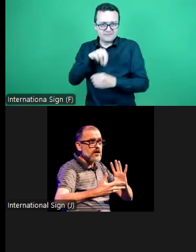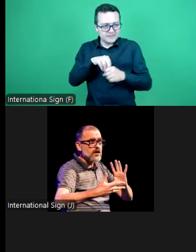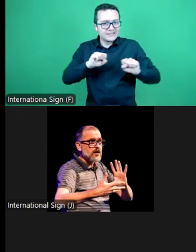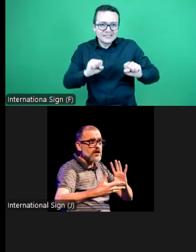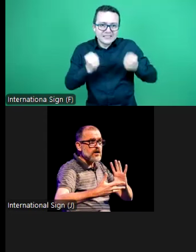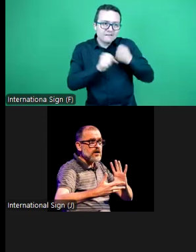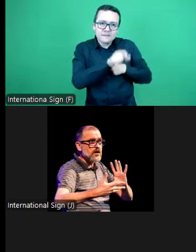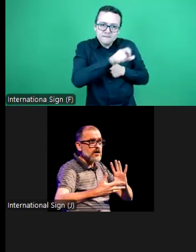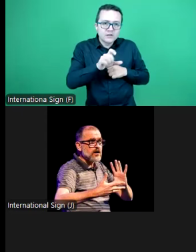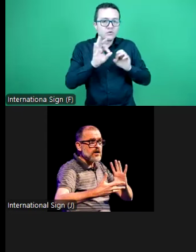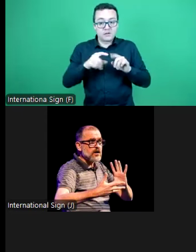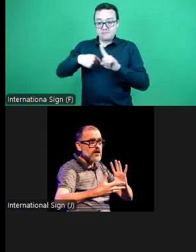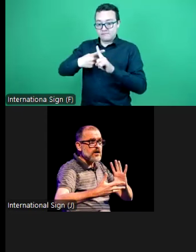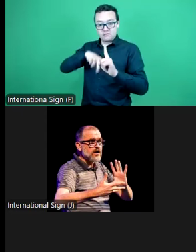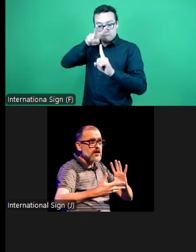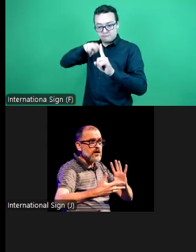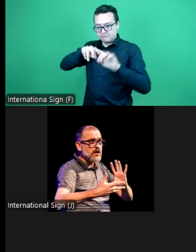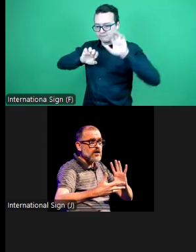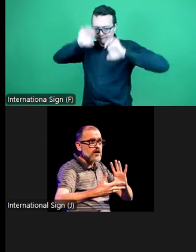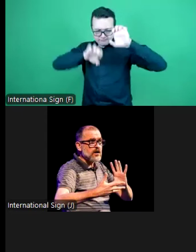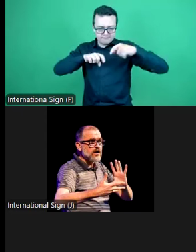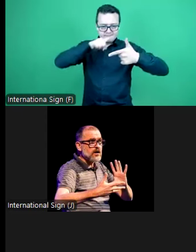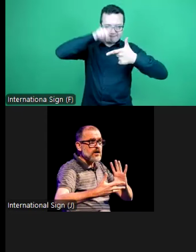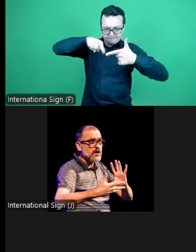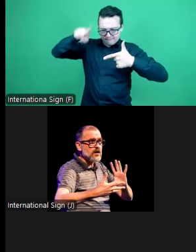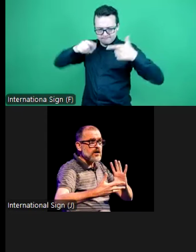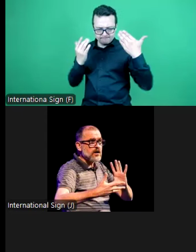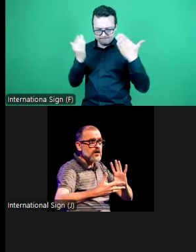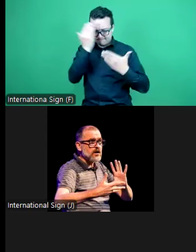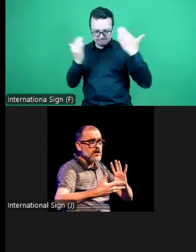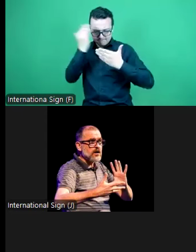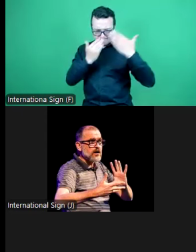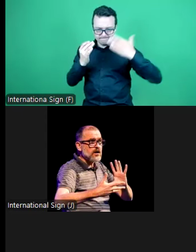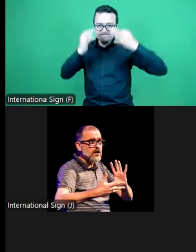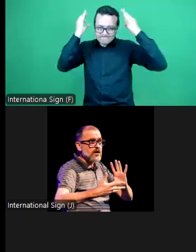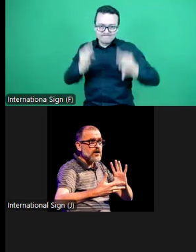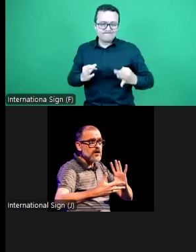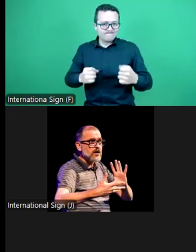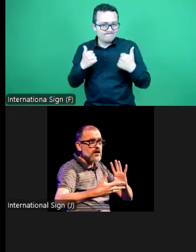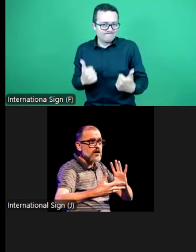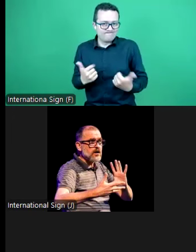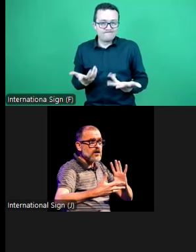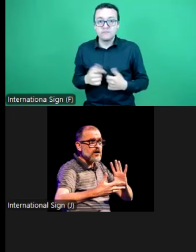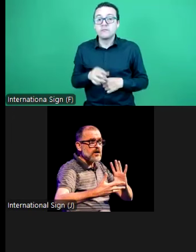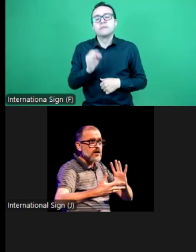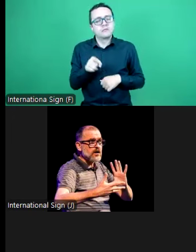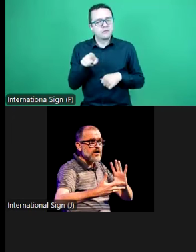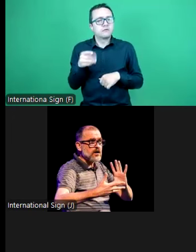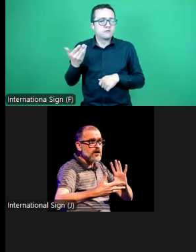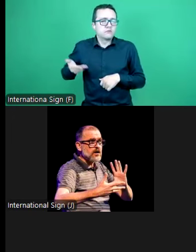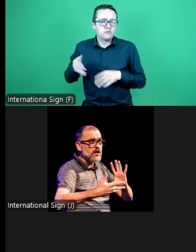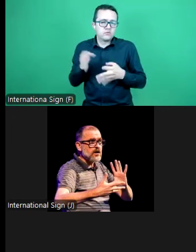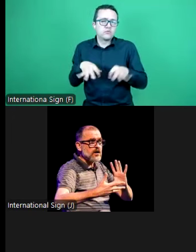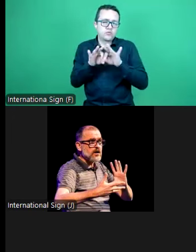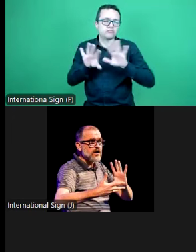para melhorar a segurança do paciente, incluindo a segurança do diagnóstico. Isso é muito importante e pedimos